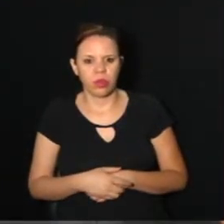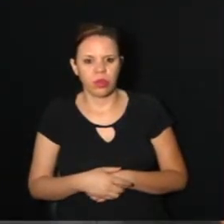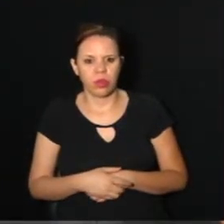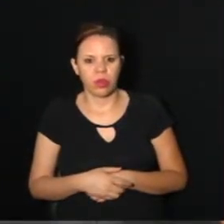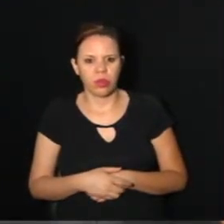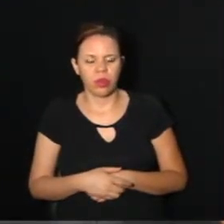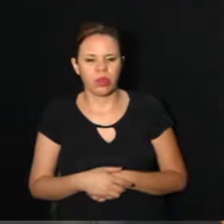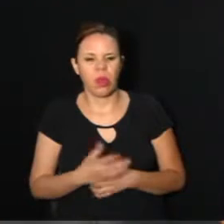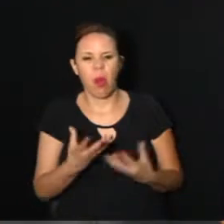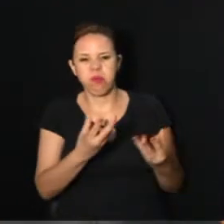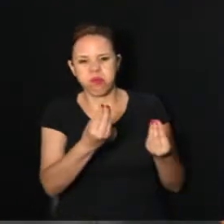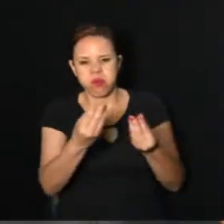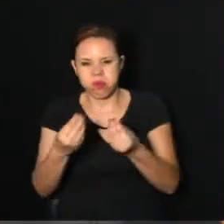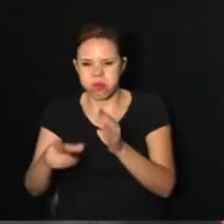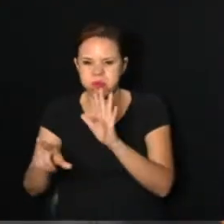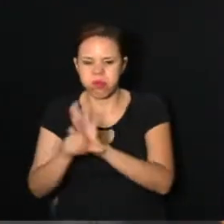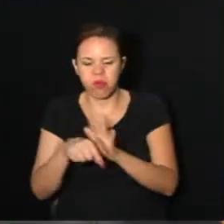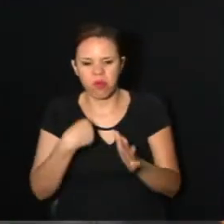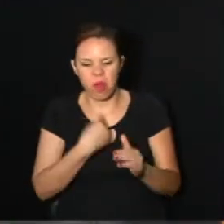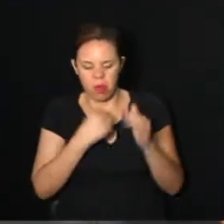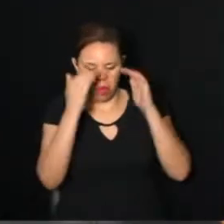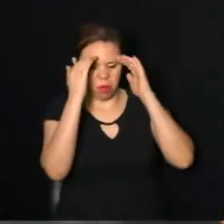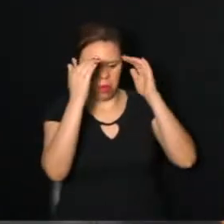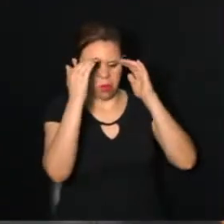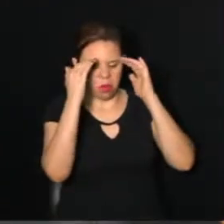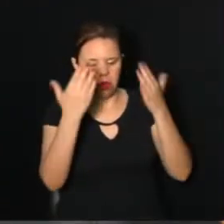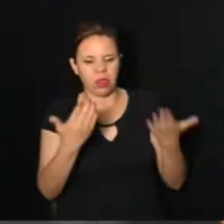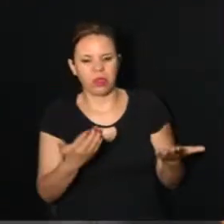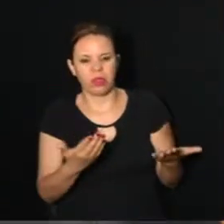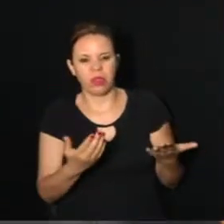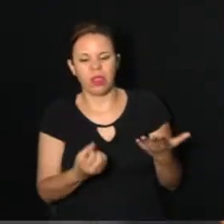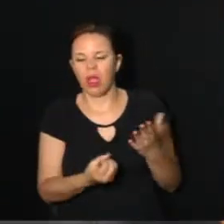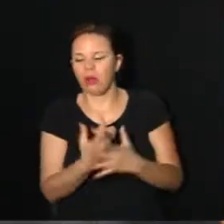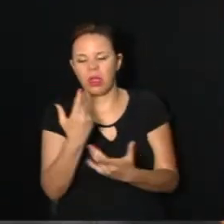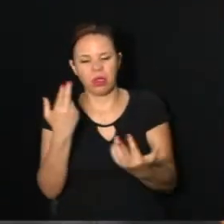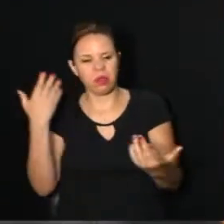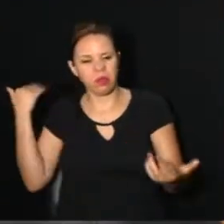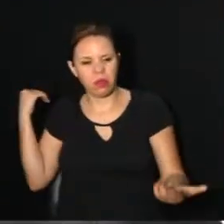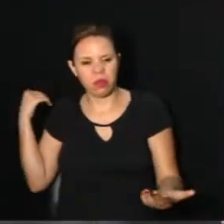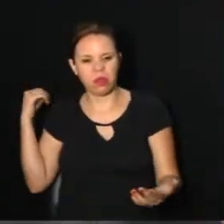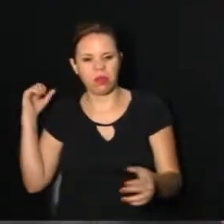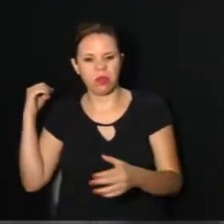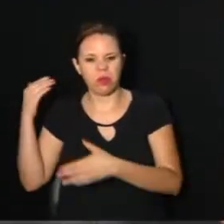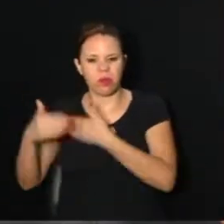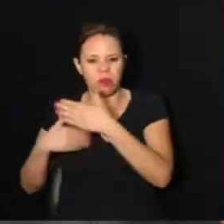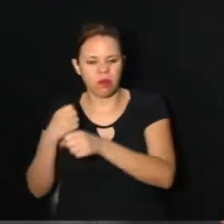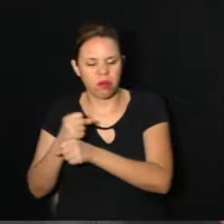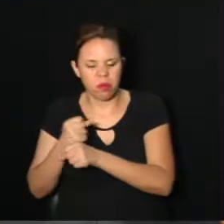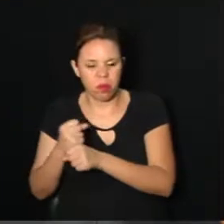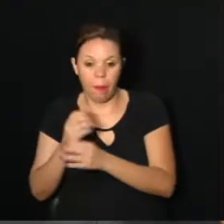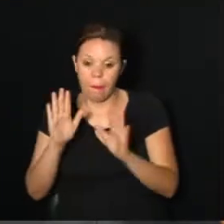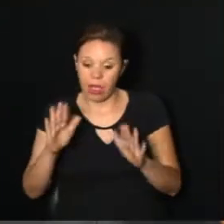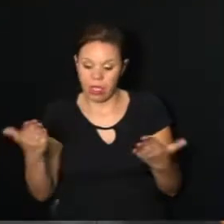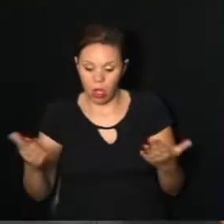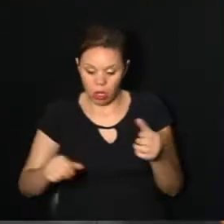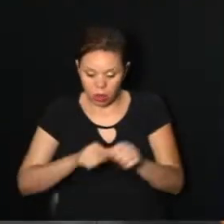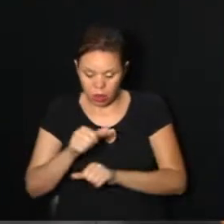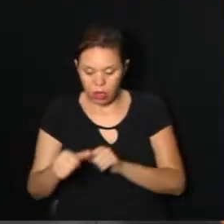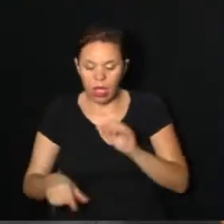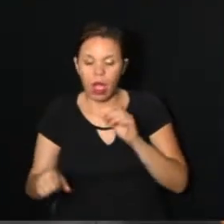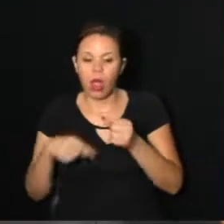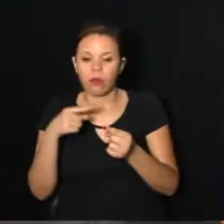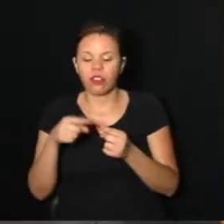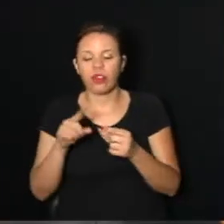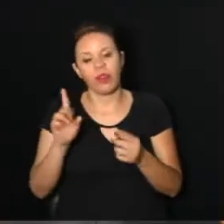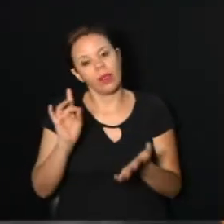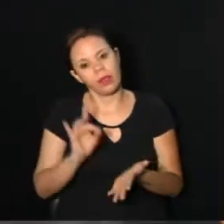de leis que nós vivemos, de séculos passados até, a objetividade é de